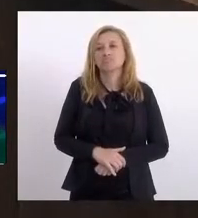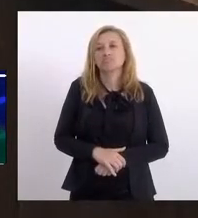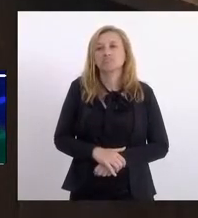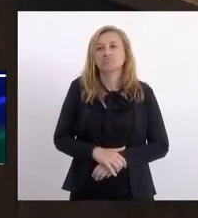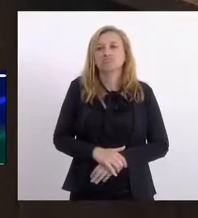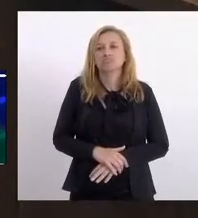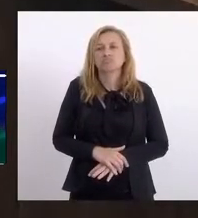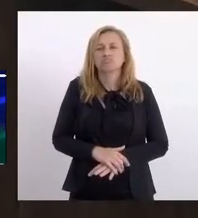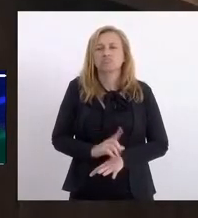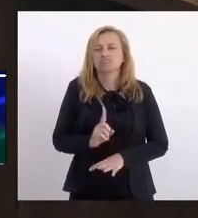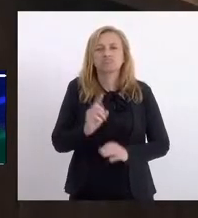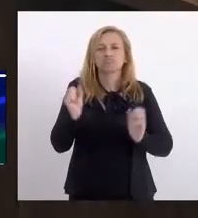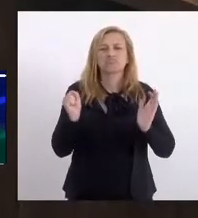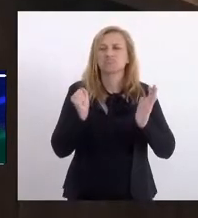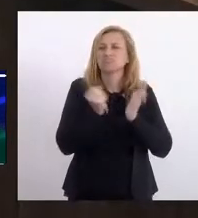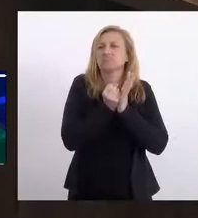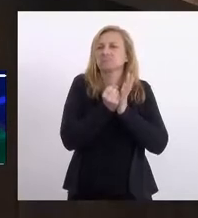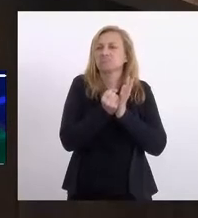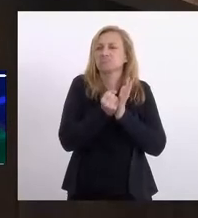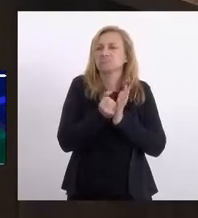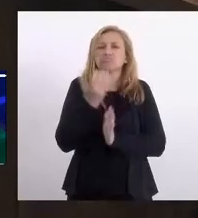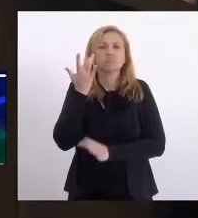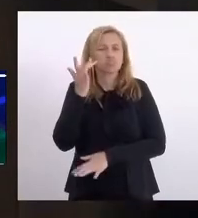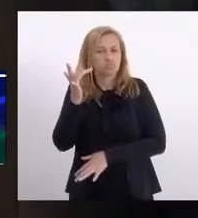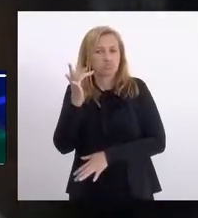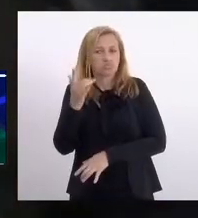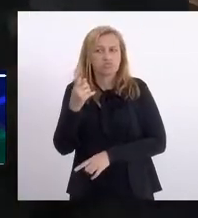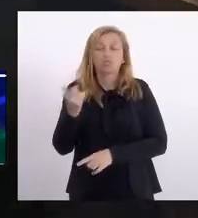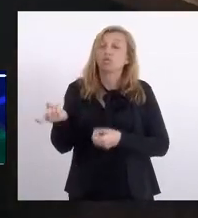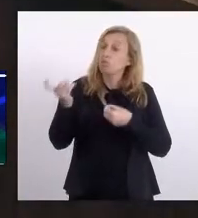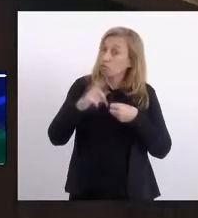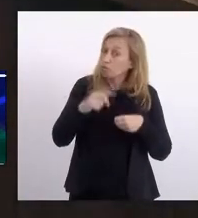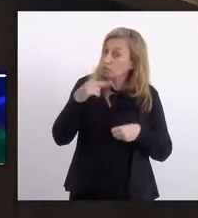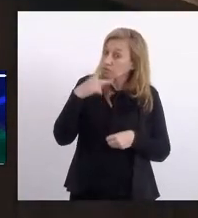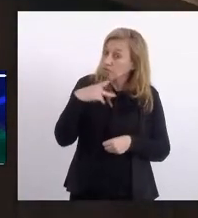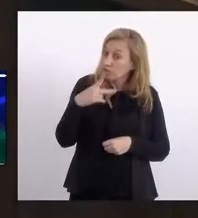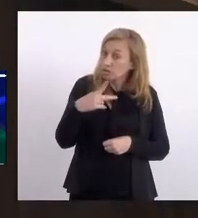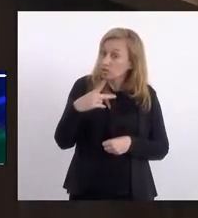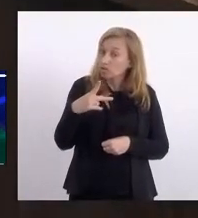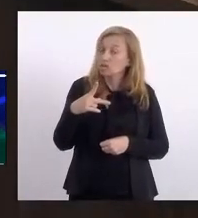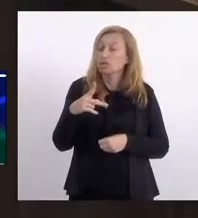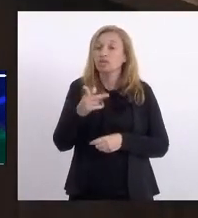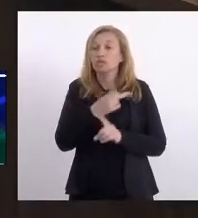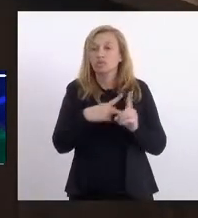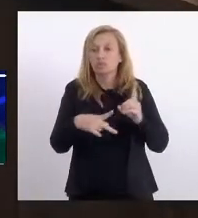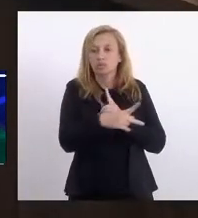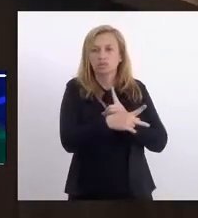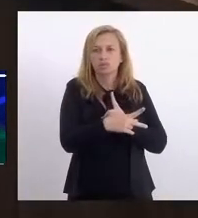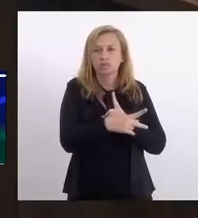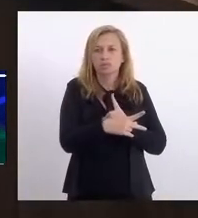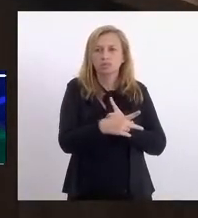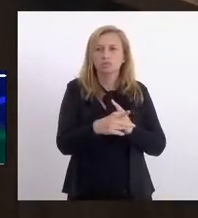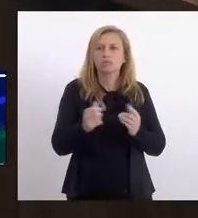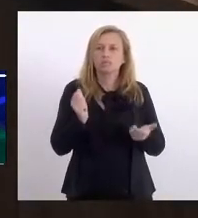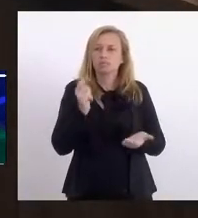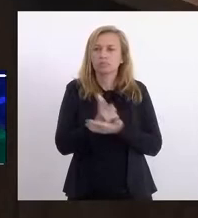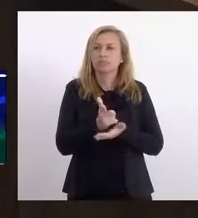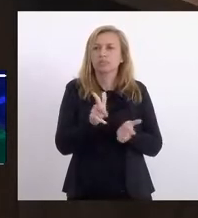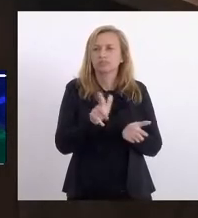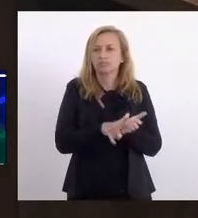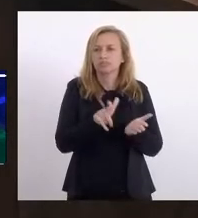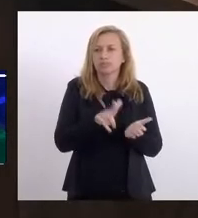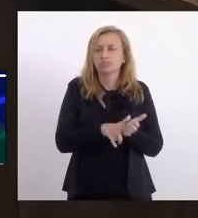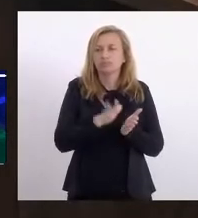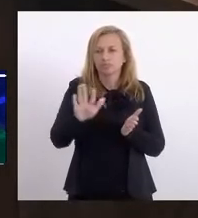Não há impacto no Tesouro, porque eu volto a dizer assim, que o Rio Previdência paga a sua folha.